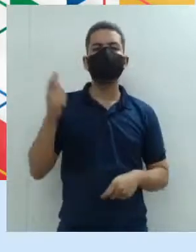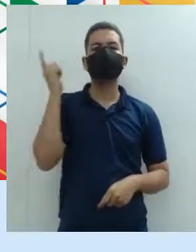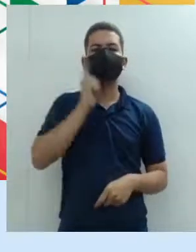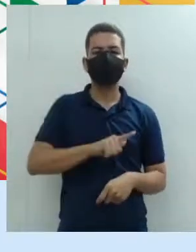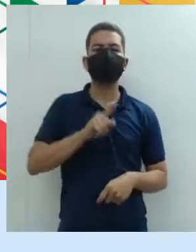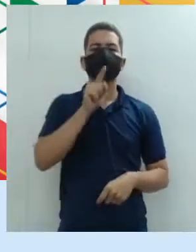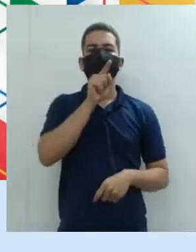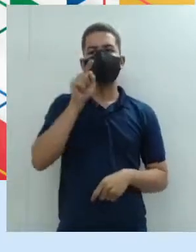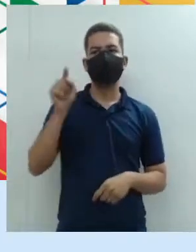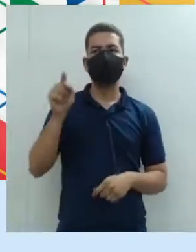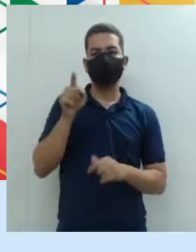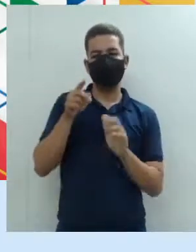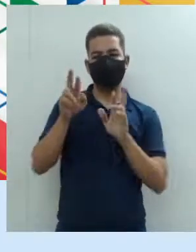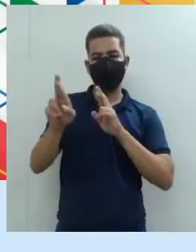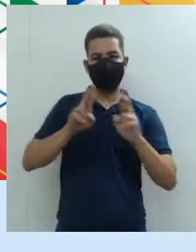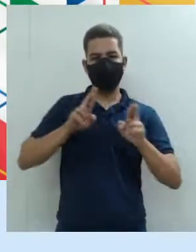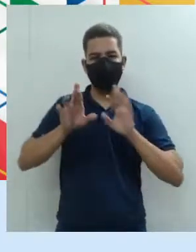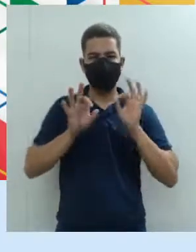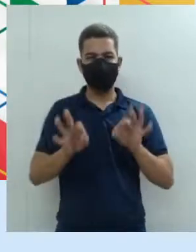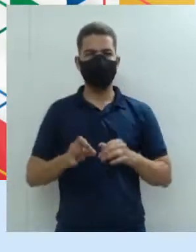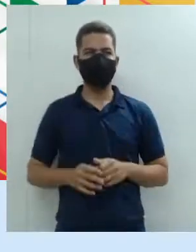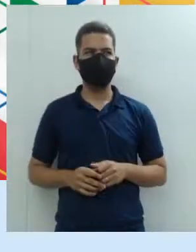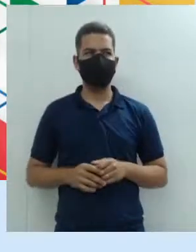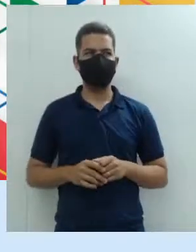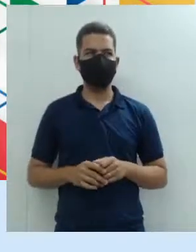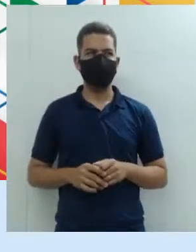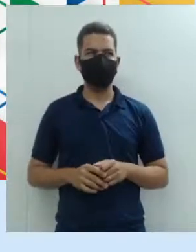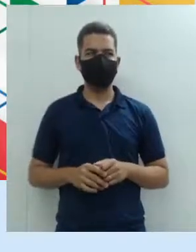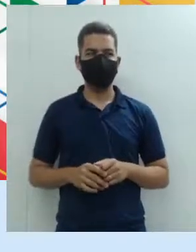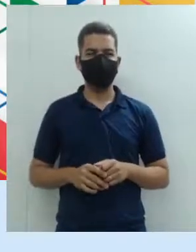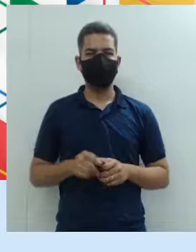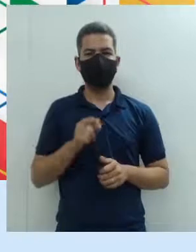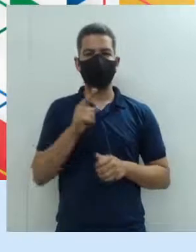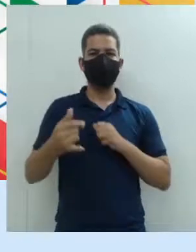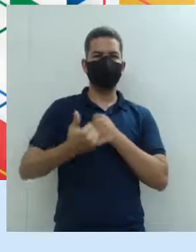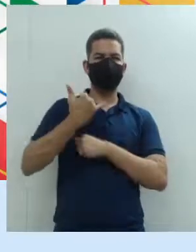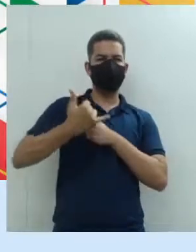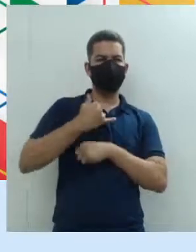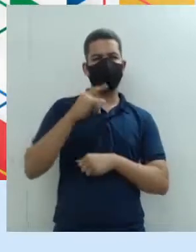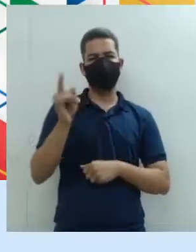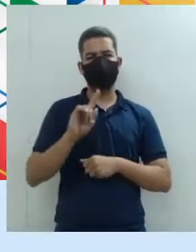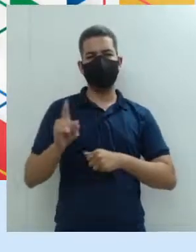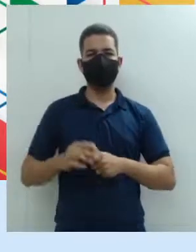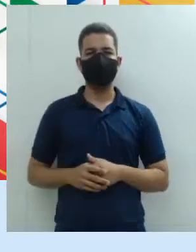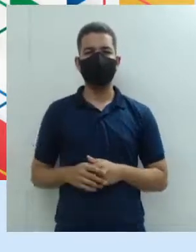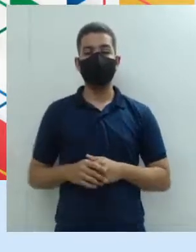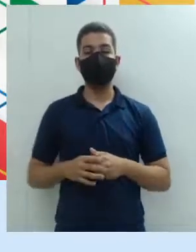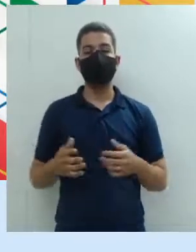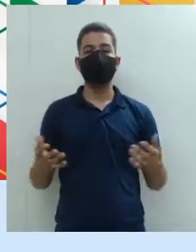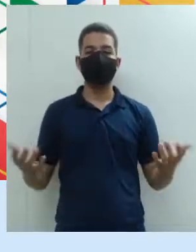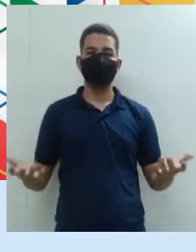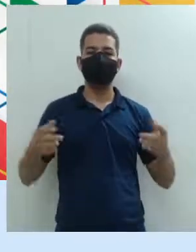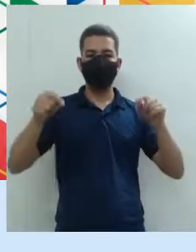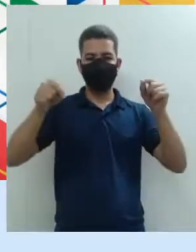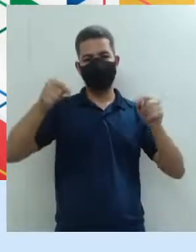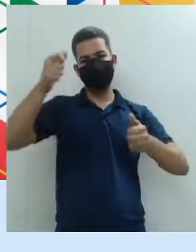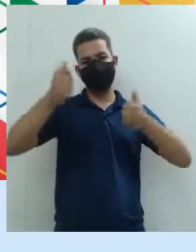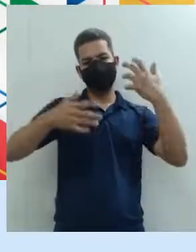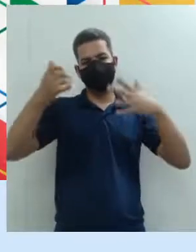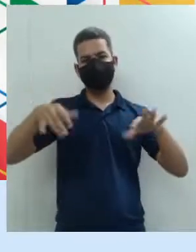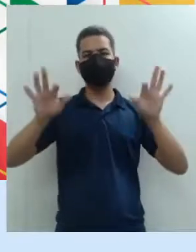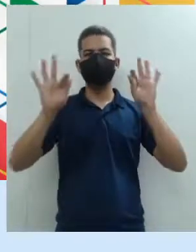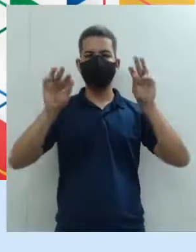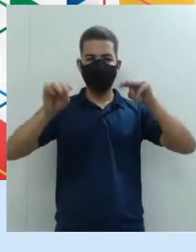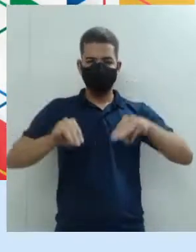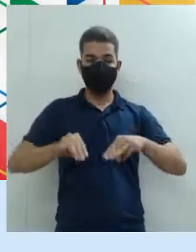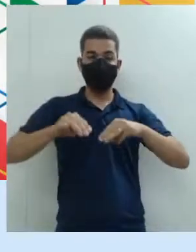chegar, basicamente, aí às respostas corretas, tá certo? Então, não se deixem enganar aí por essas cascas de banana. Pessoal, dito tudo isso, a nossa